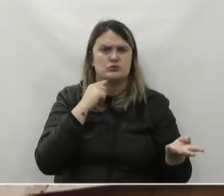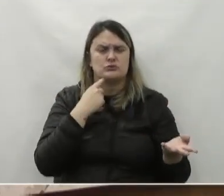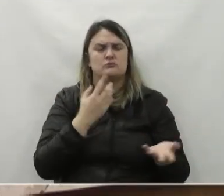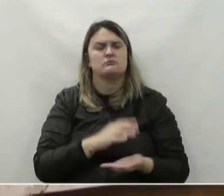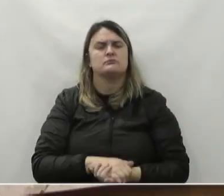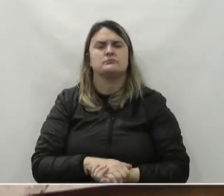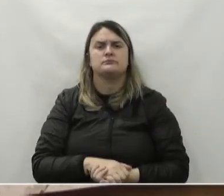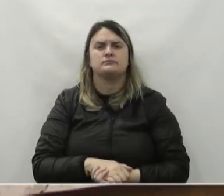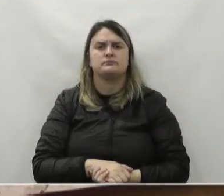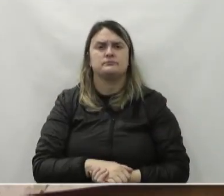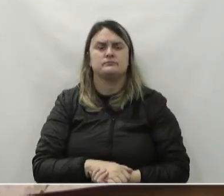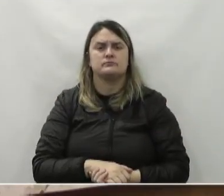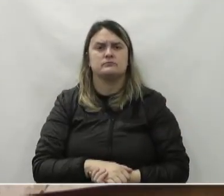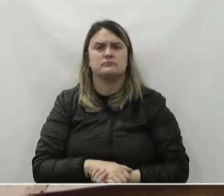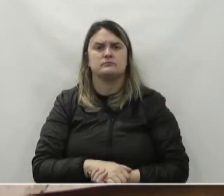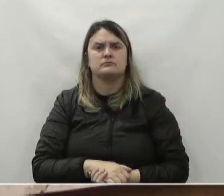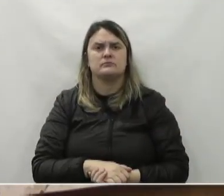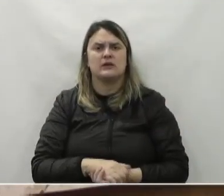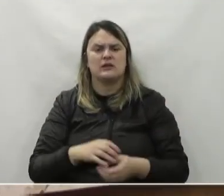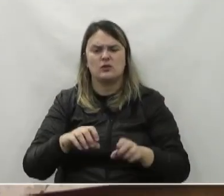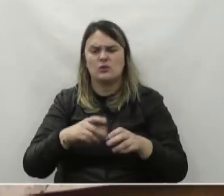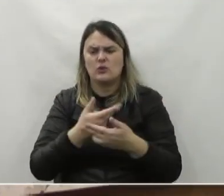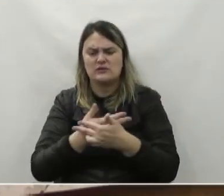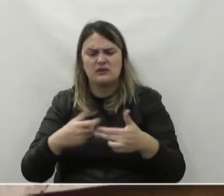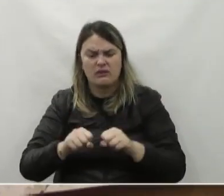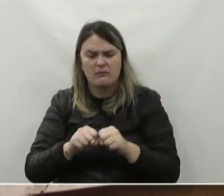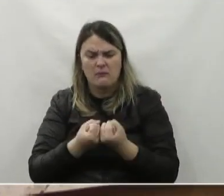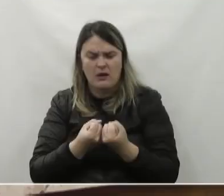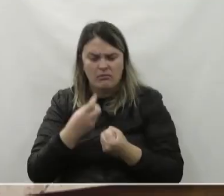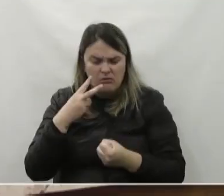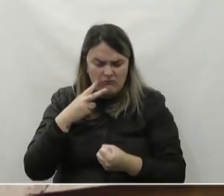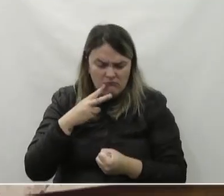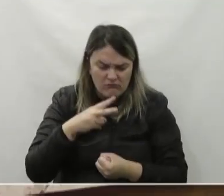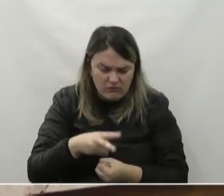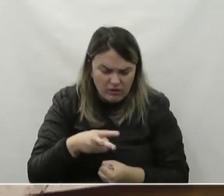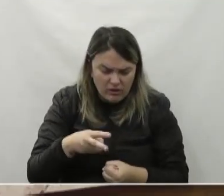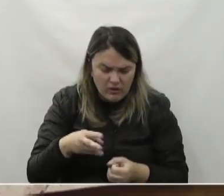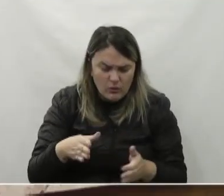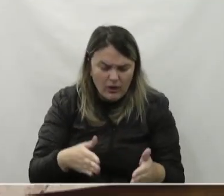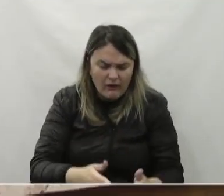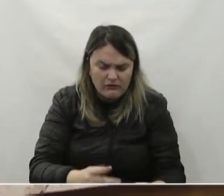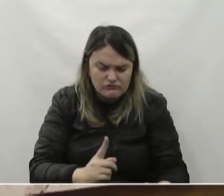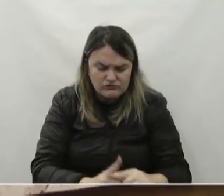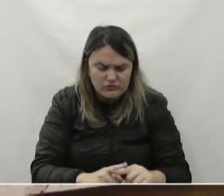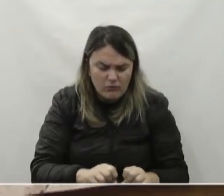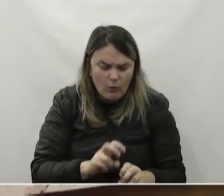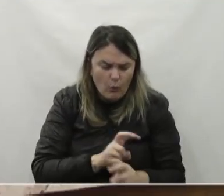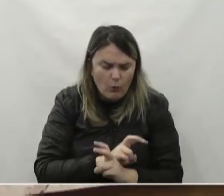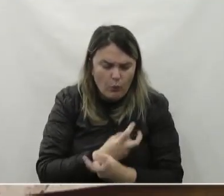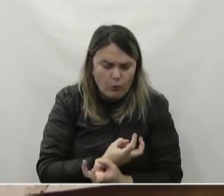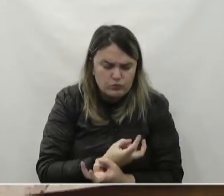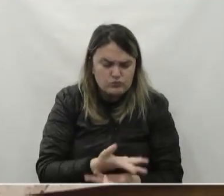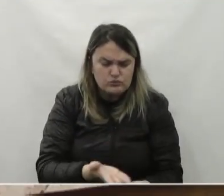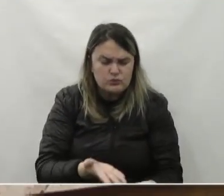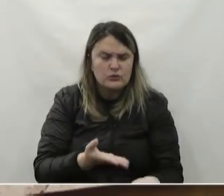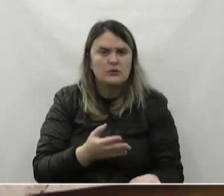sujeira, túmulo aberto, túmulo quebrado. Então tem que se definir ali, fazer